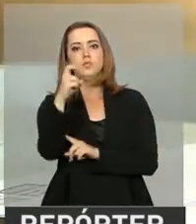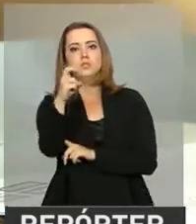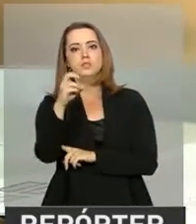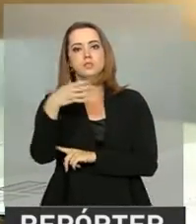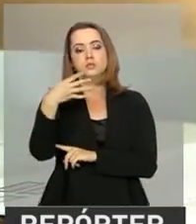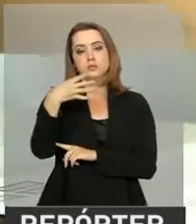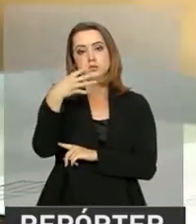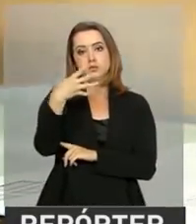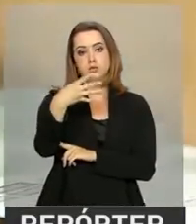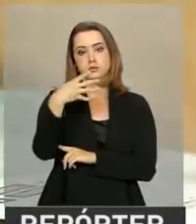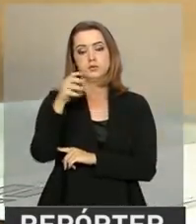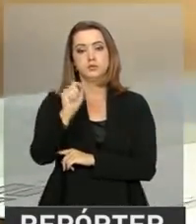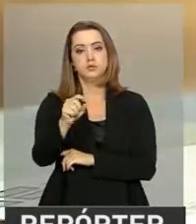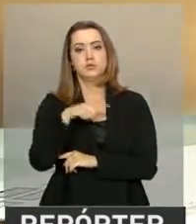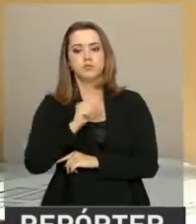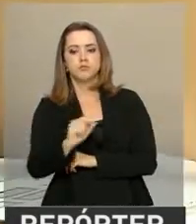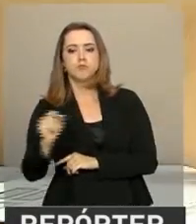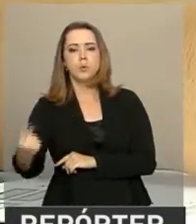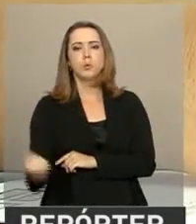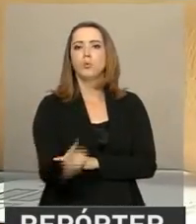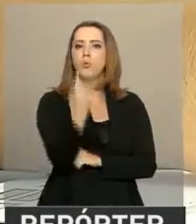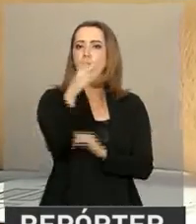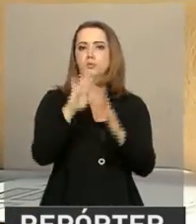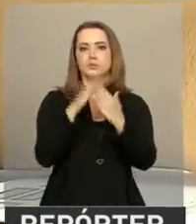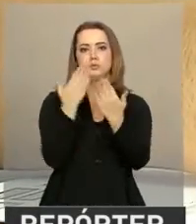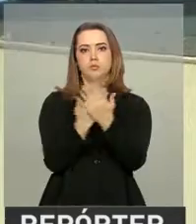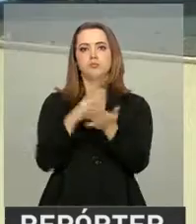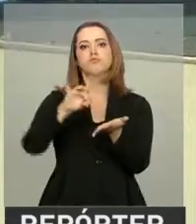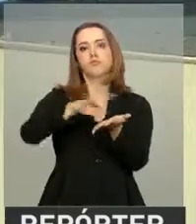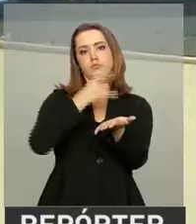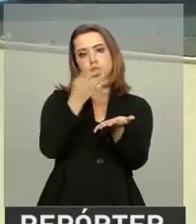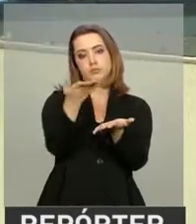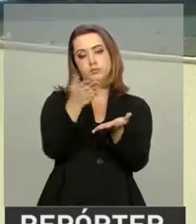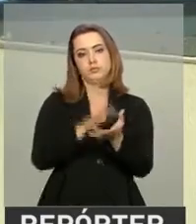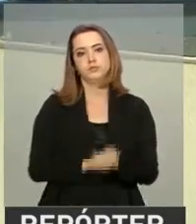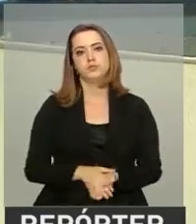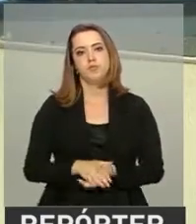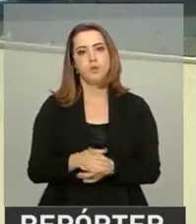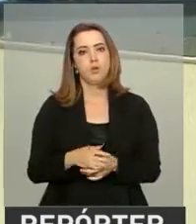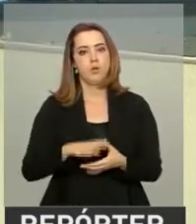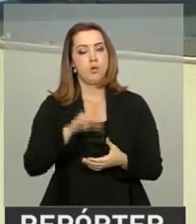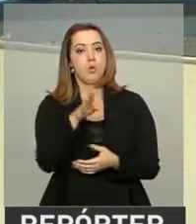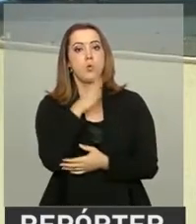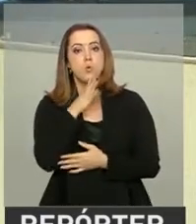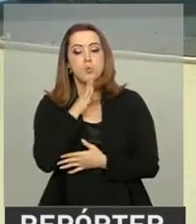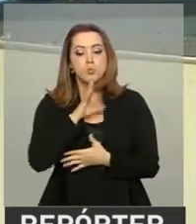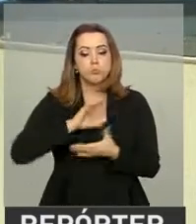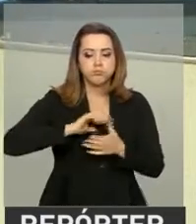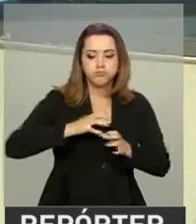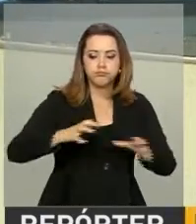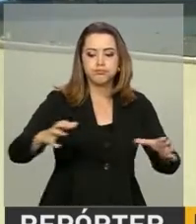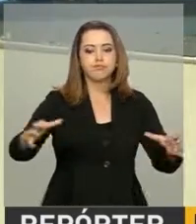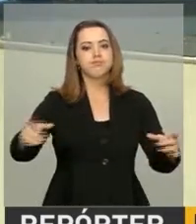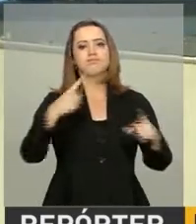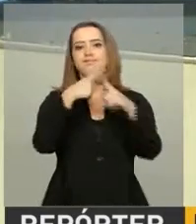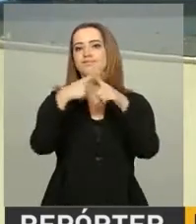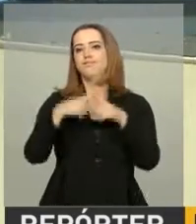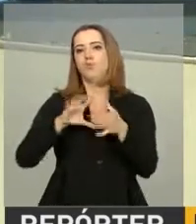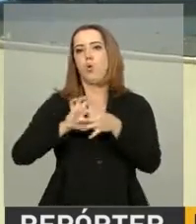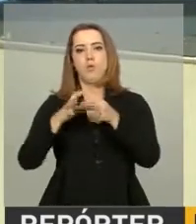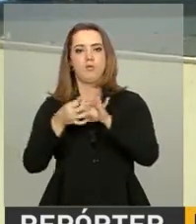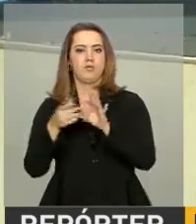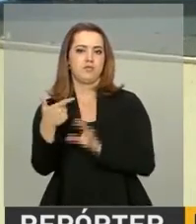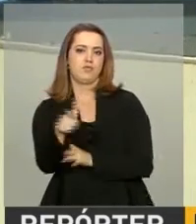5.544 cidades com pelo menos uma escola inscrita. É a maior Olimpíada do Conhecimento do mundo. Não existe nenhuma